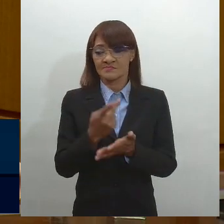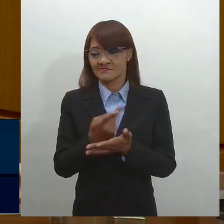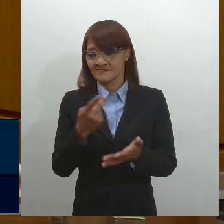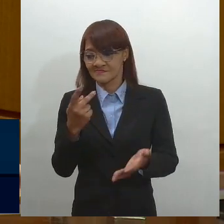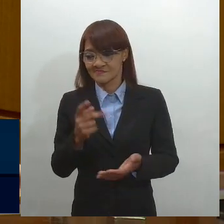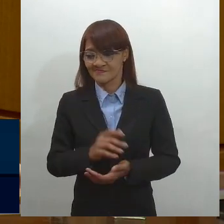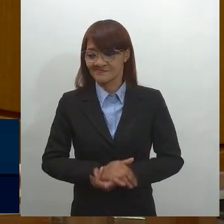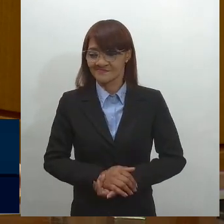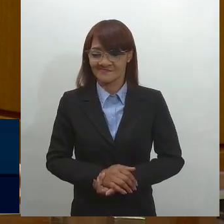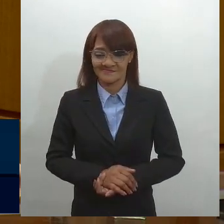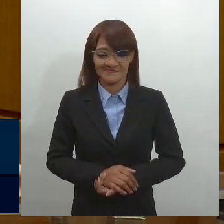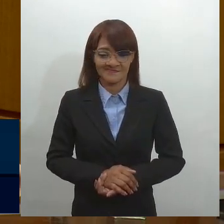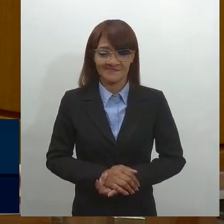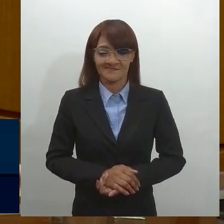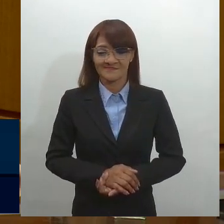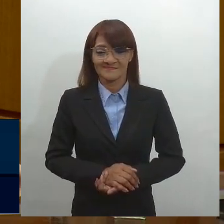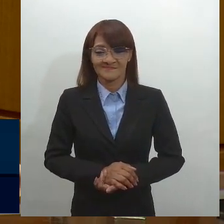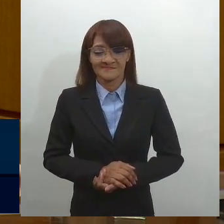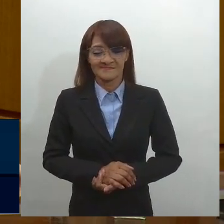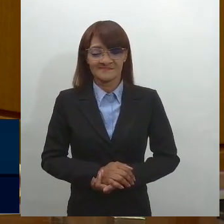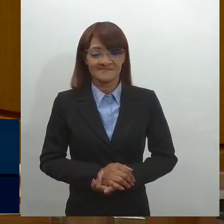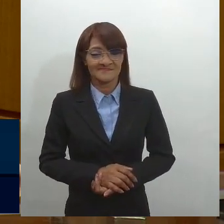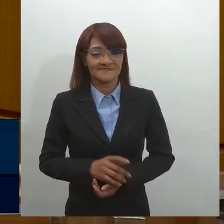deputada Áurea, deputado Paulinho,